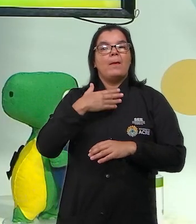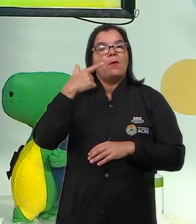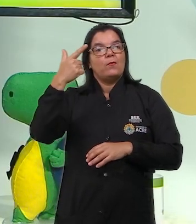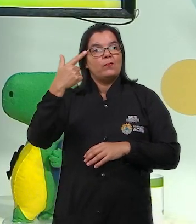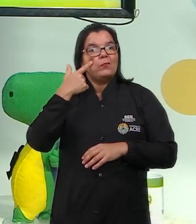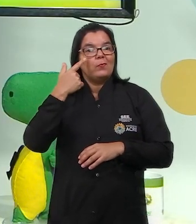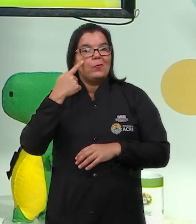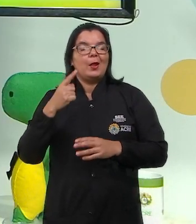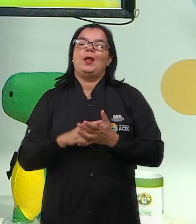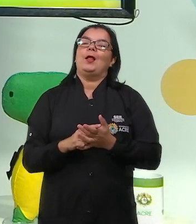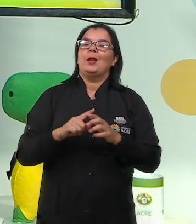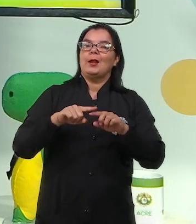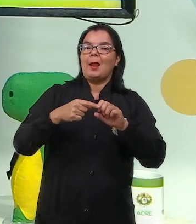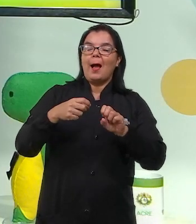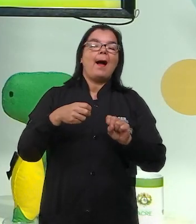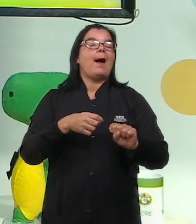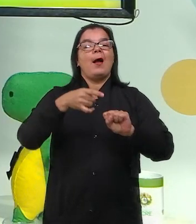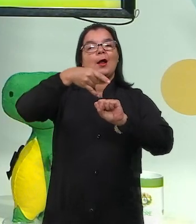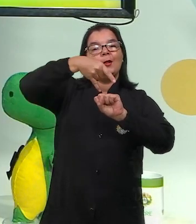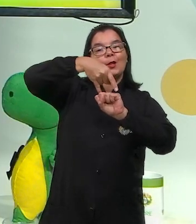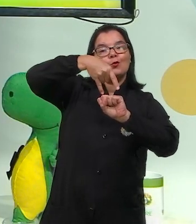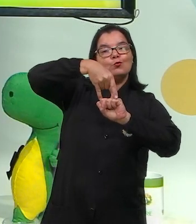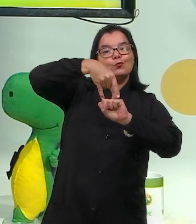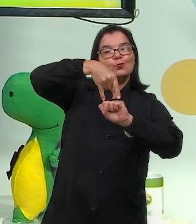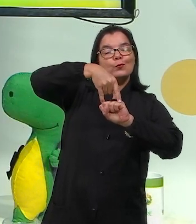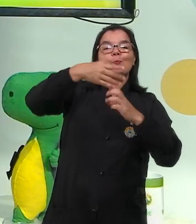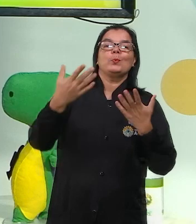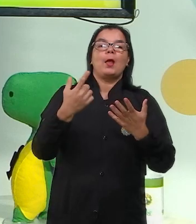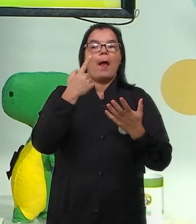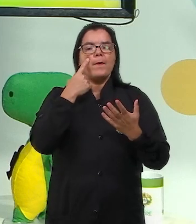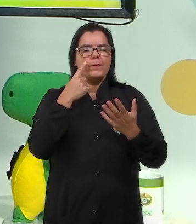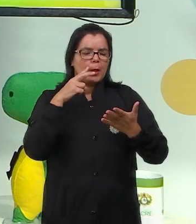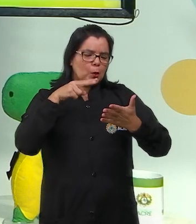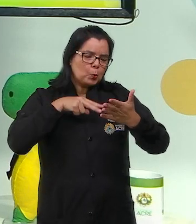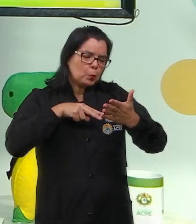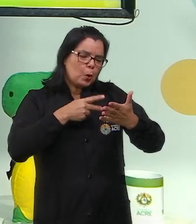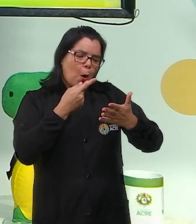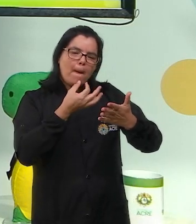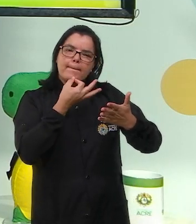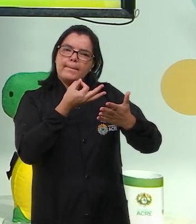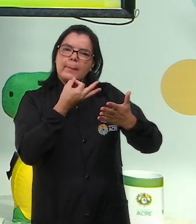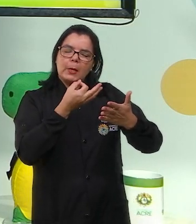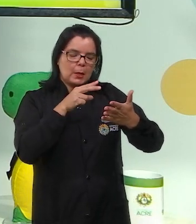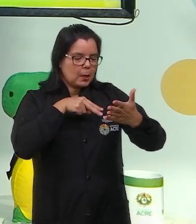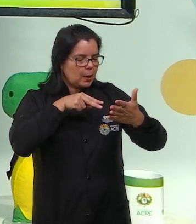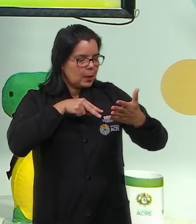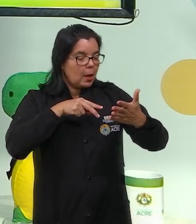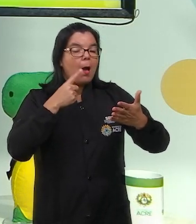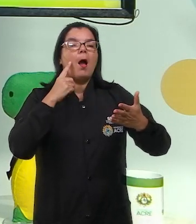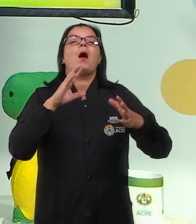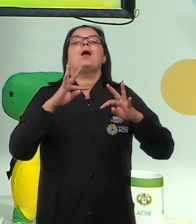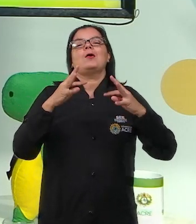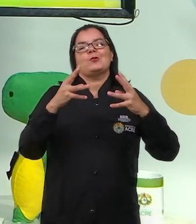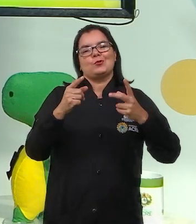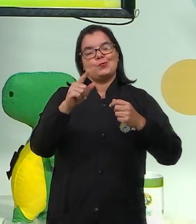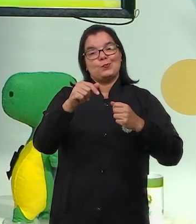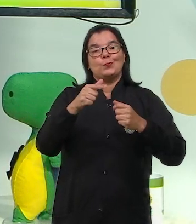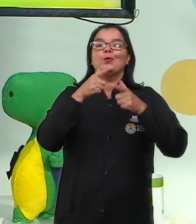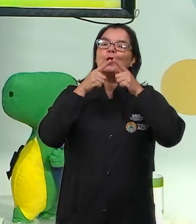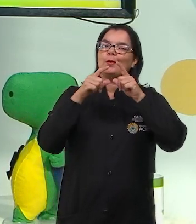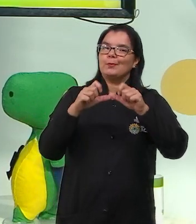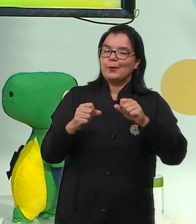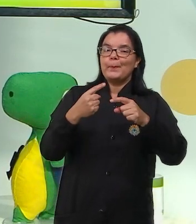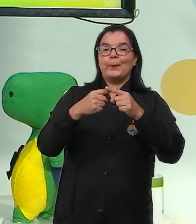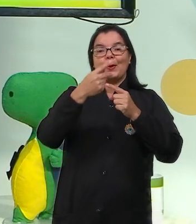naquela famosa Shopee, vai na Shein, aí você vê os comentários ali daquele produto. Então, tudo isso é linguagem, porque